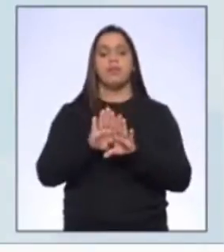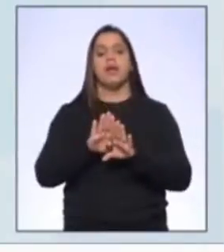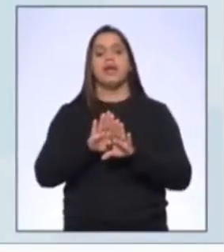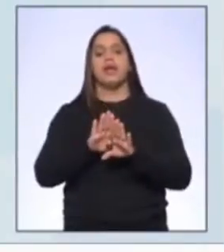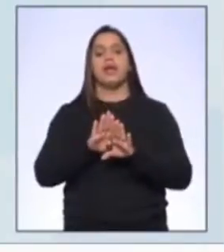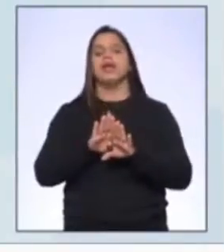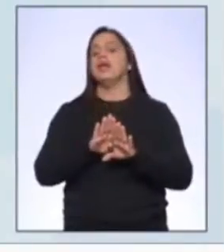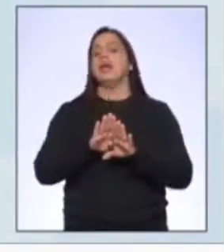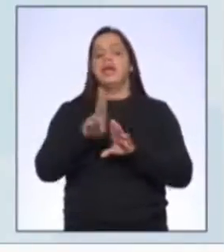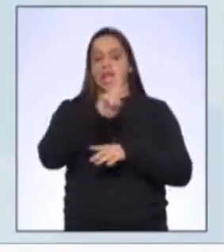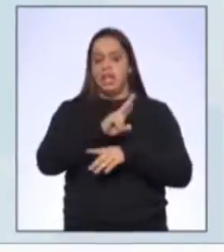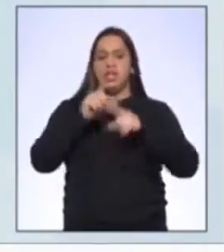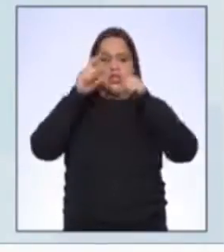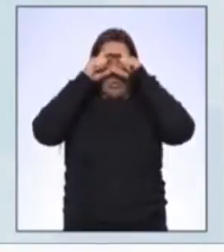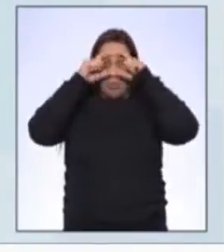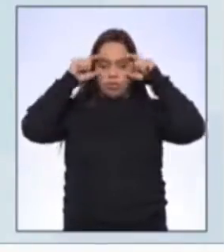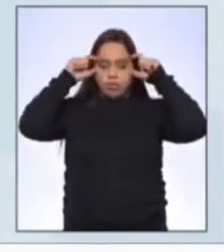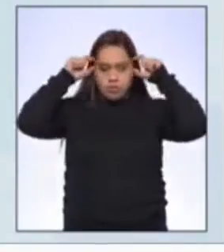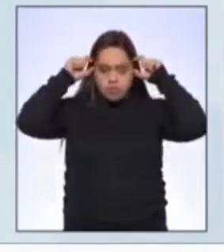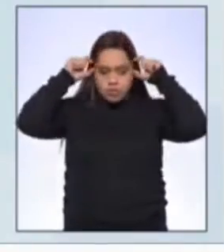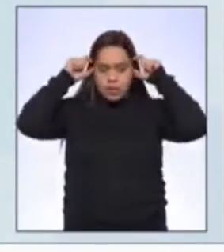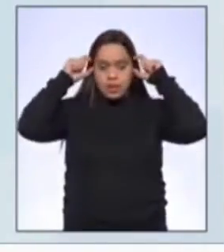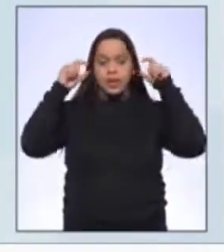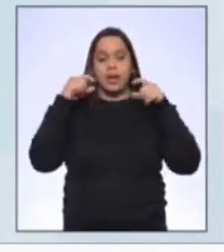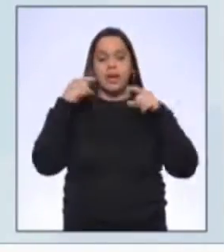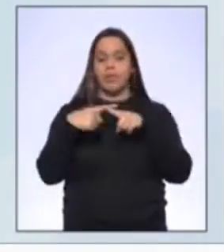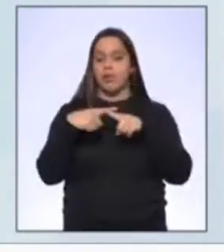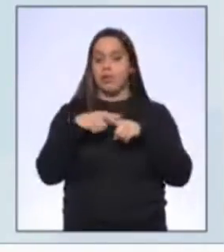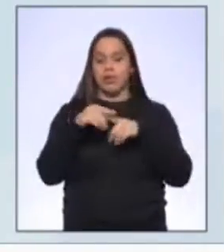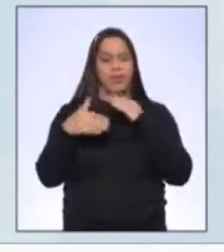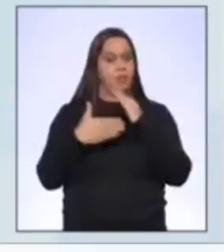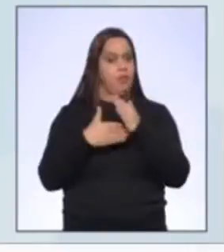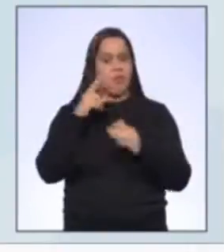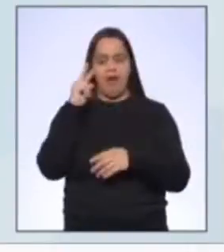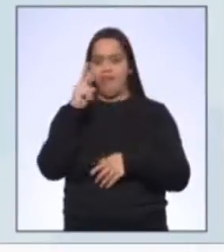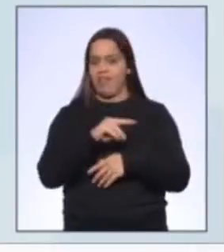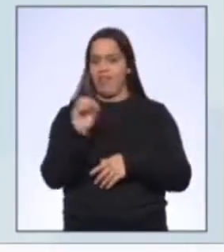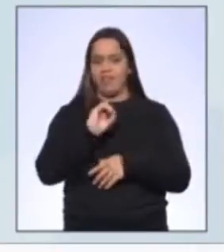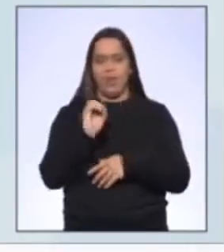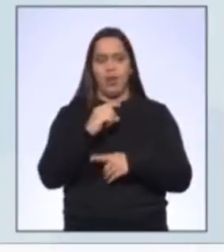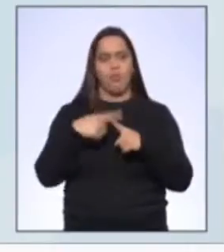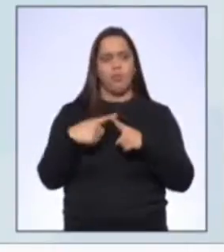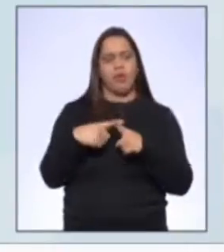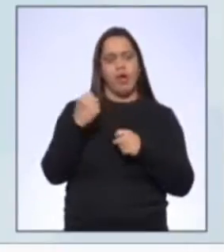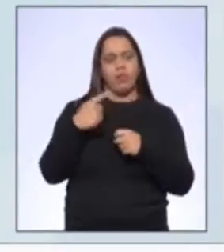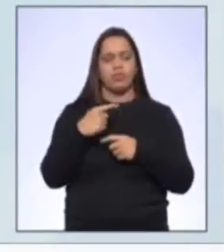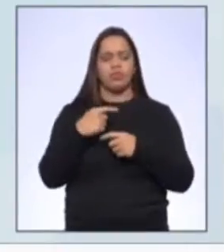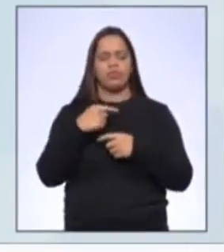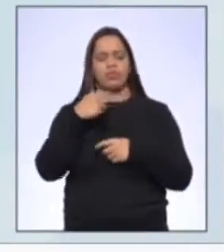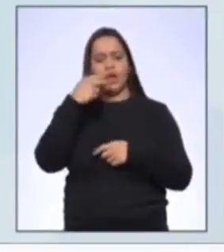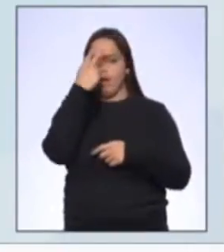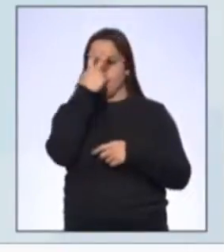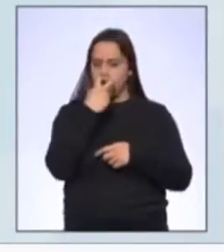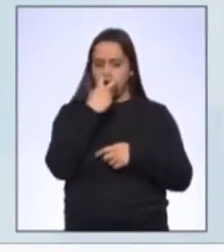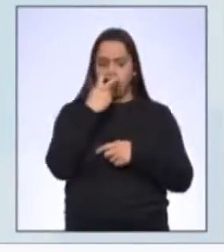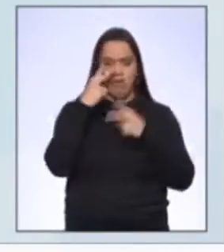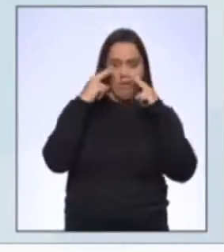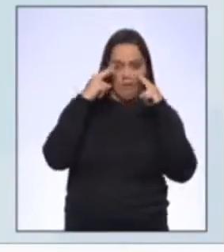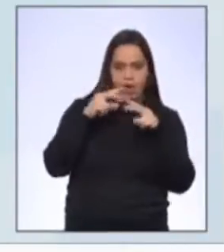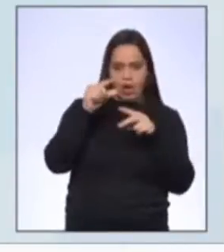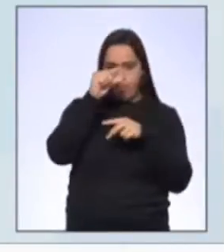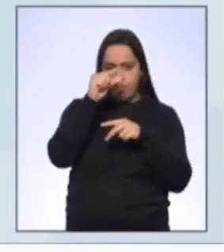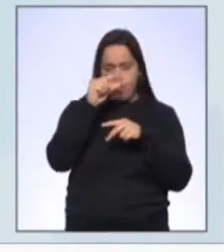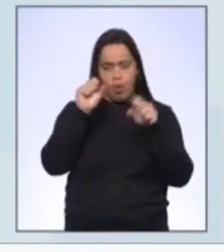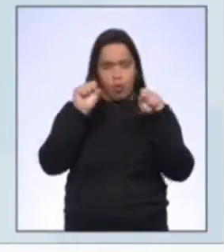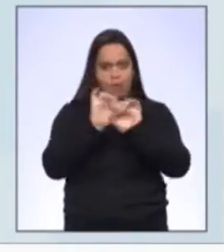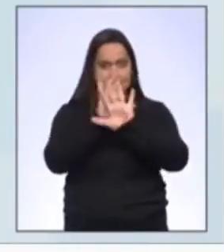até a venda né para todos não chegarem mesmo que alguns vem mais outros menos alguns vem a questão da